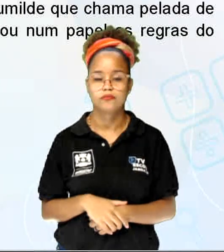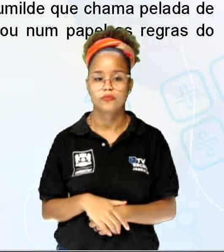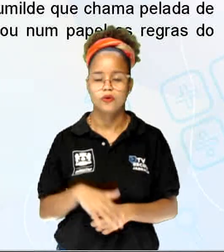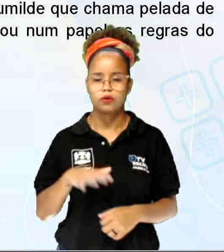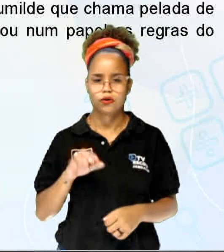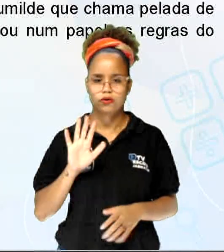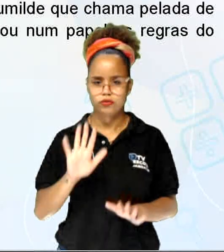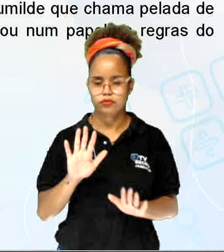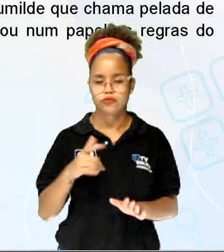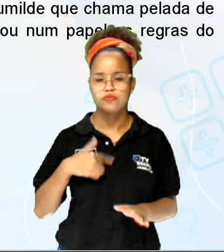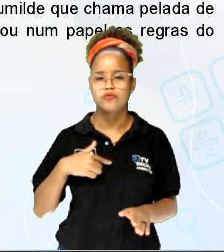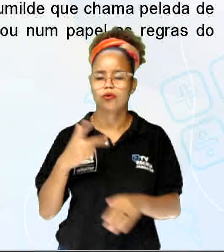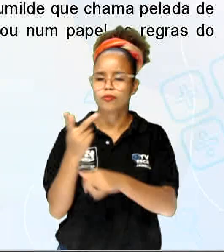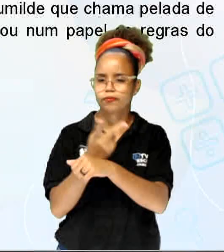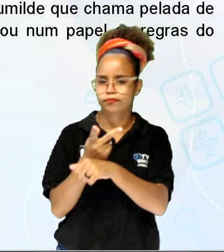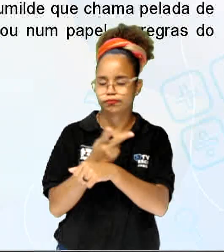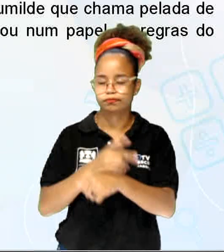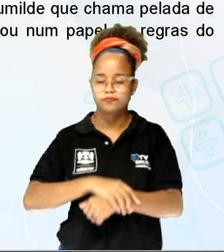aqui.